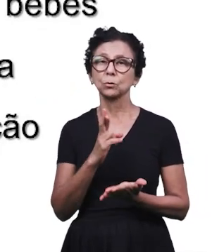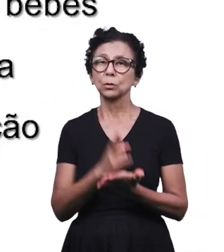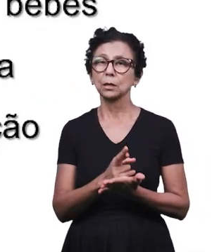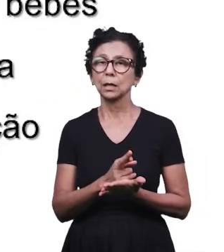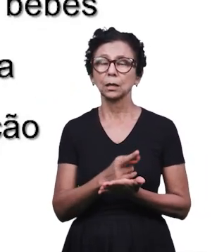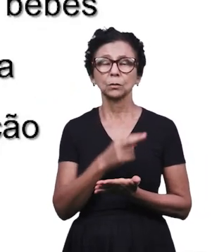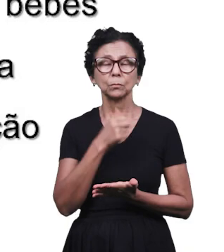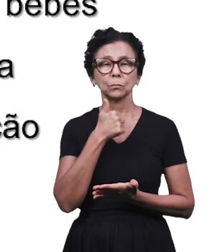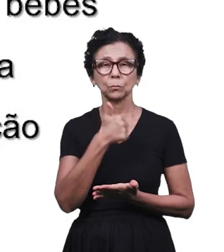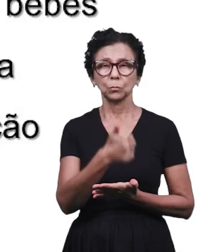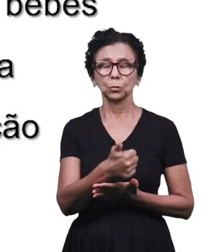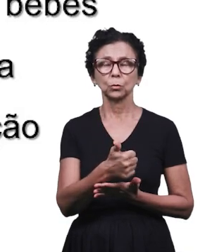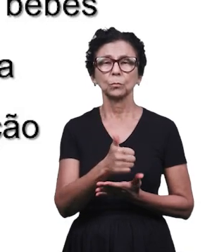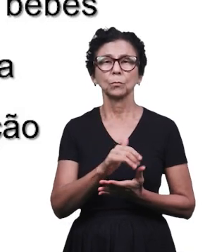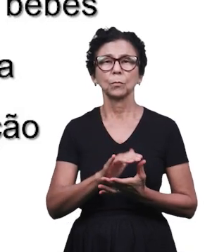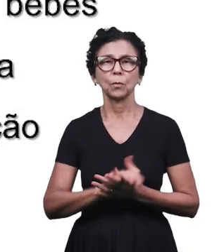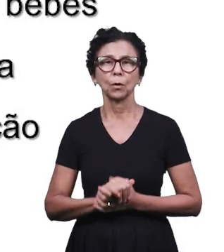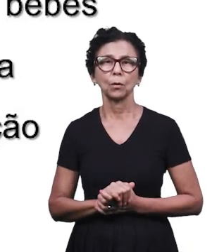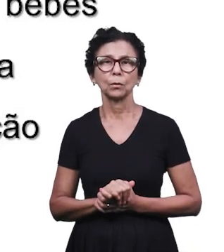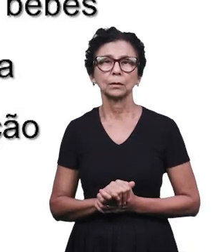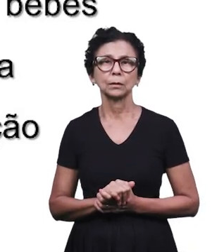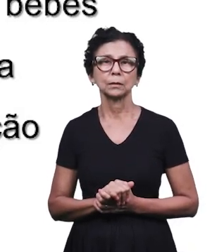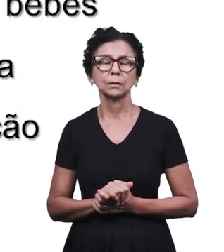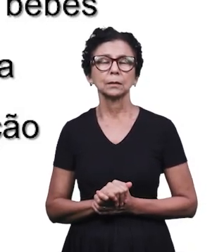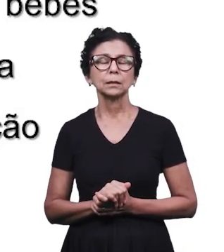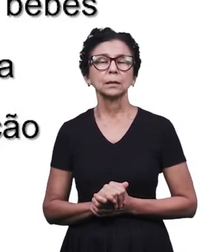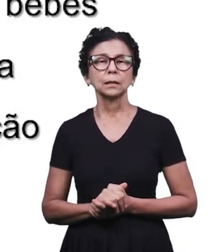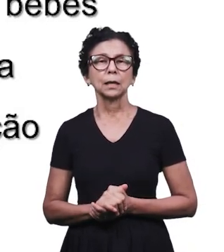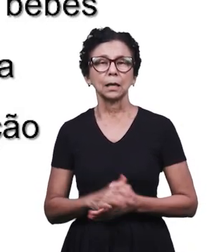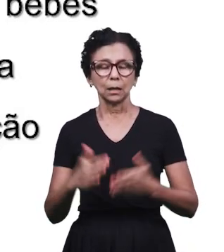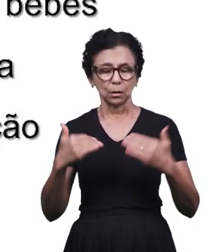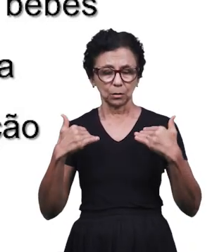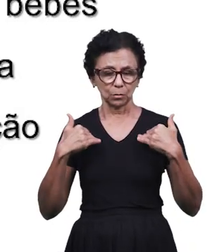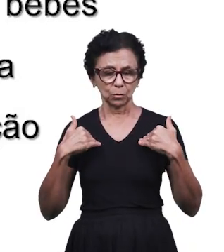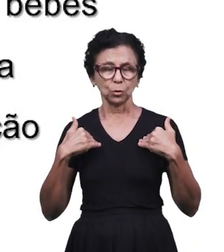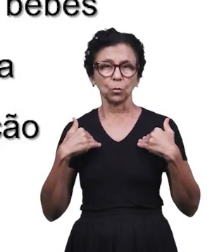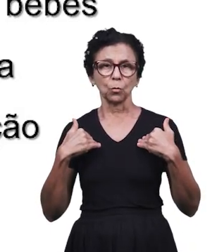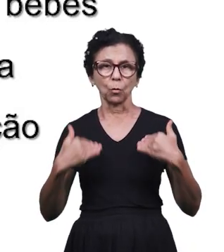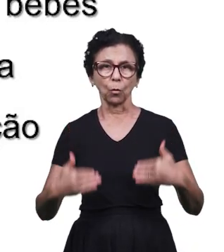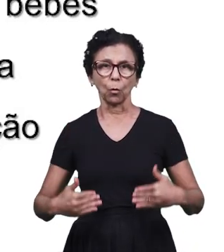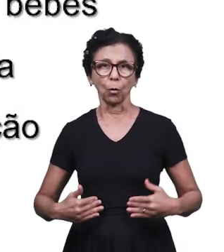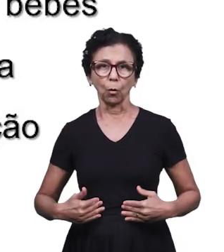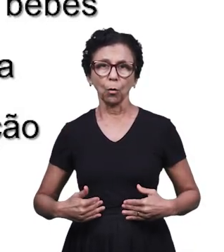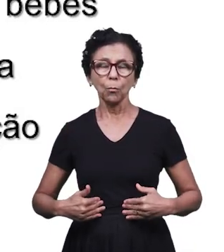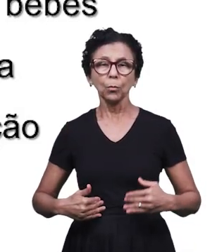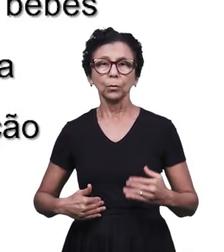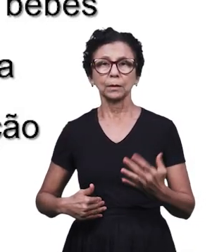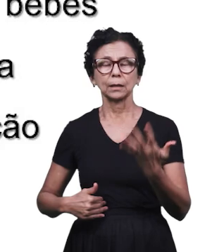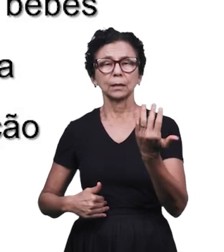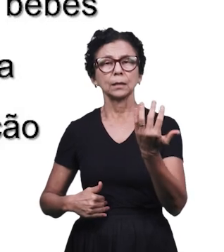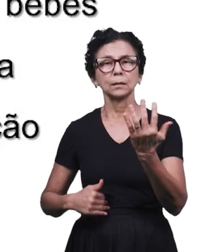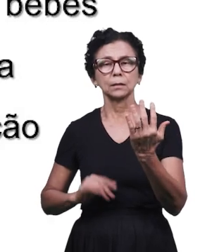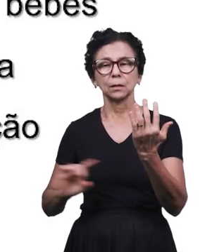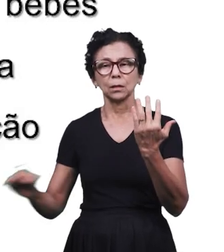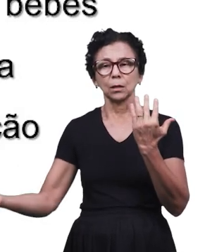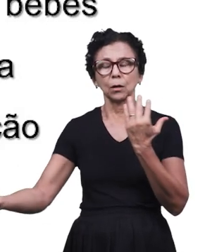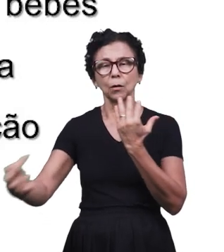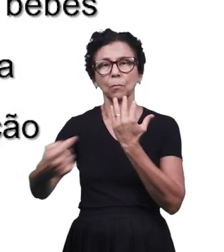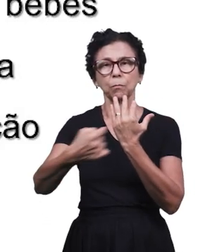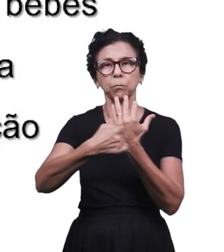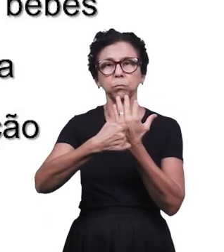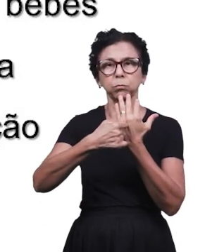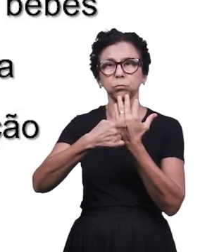começar pela imunidade, os anticorpos maternos ali transmitidos para a criança, a